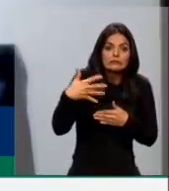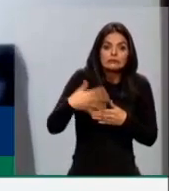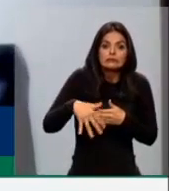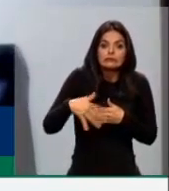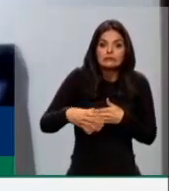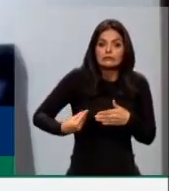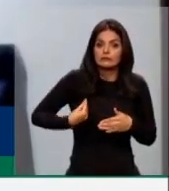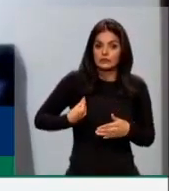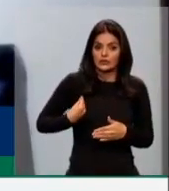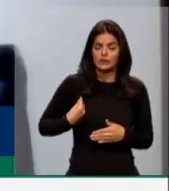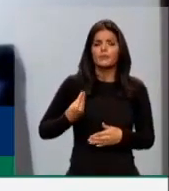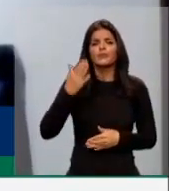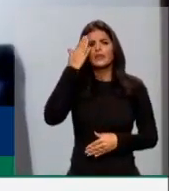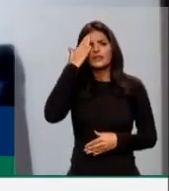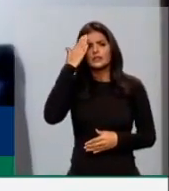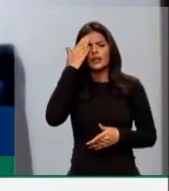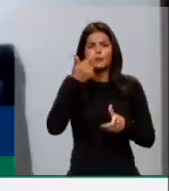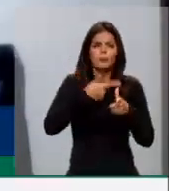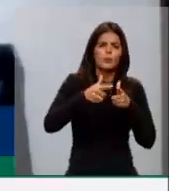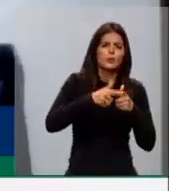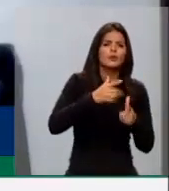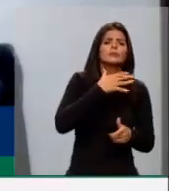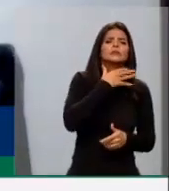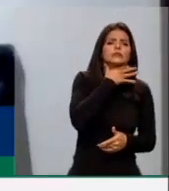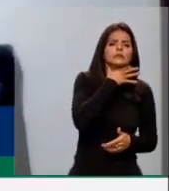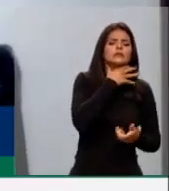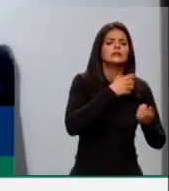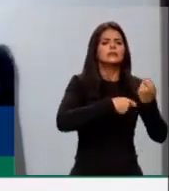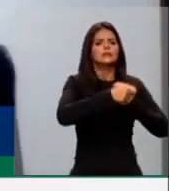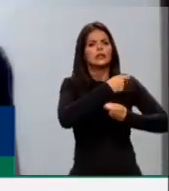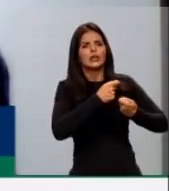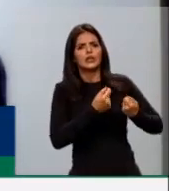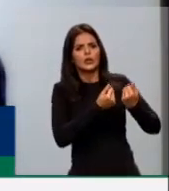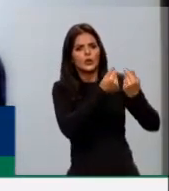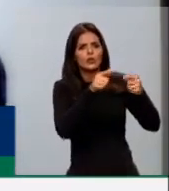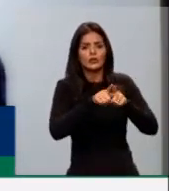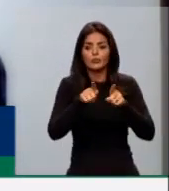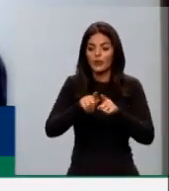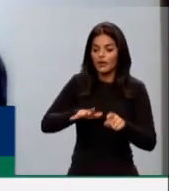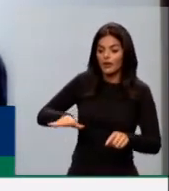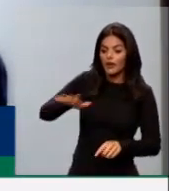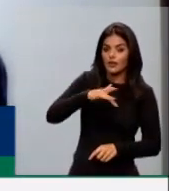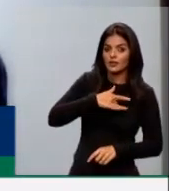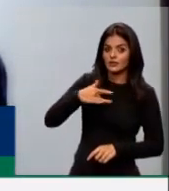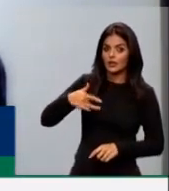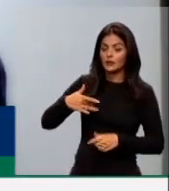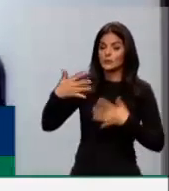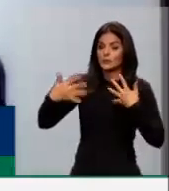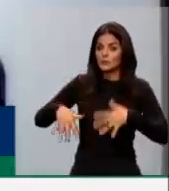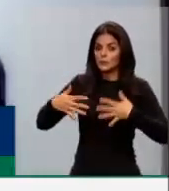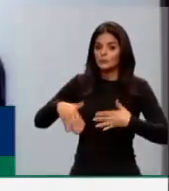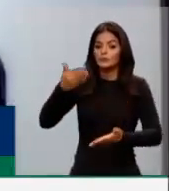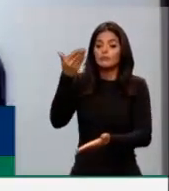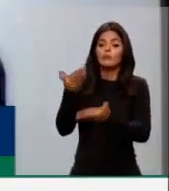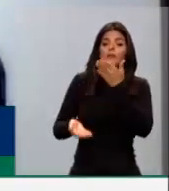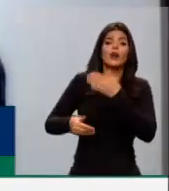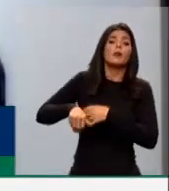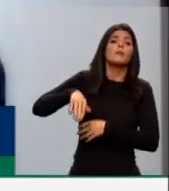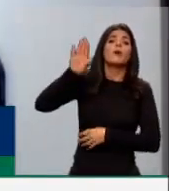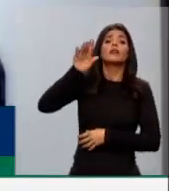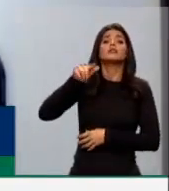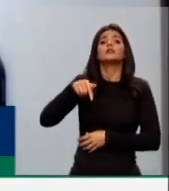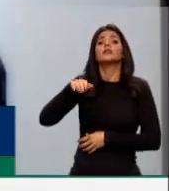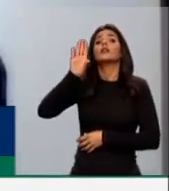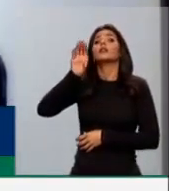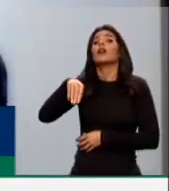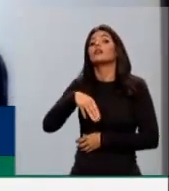que sempre em situações de crise econômica, ou no caso dessa crise sanitária, quem perde mais em termos de direito, em termos